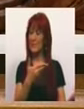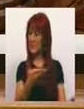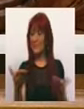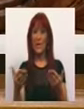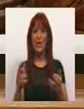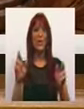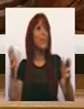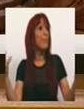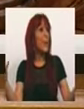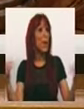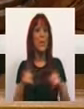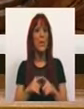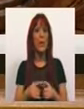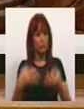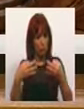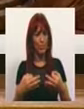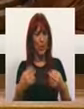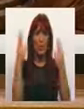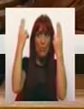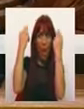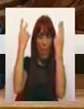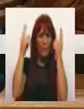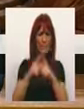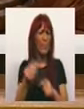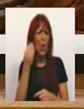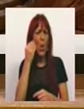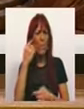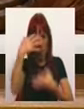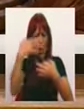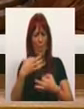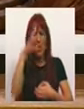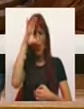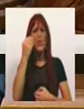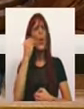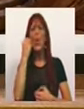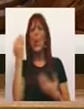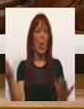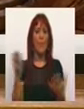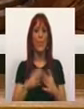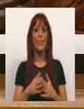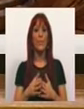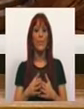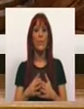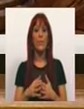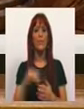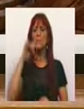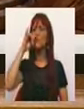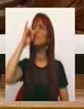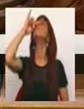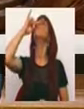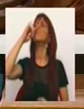esperada e com dylan modéstia comex computou o governo com soberba